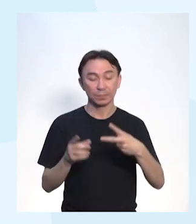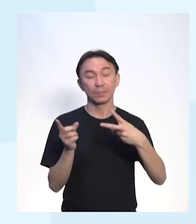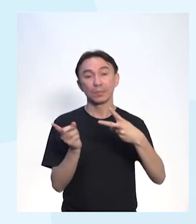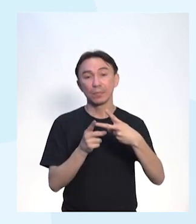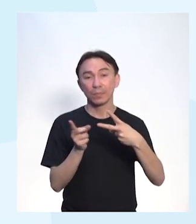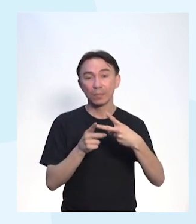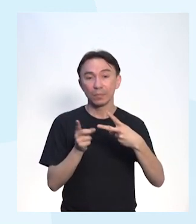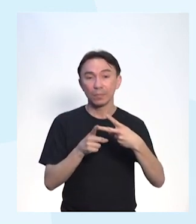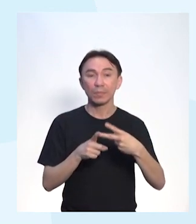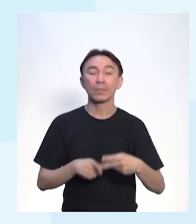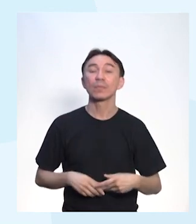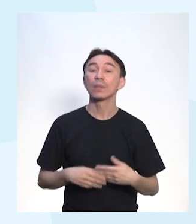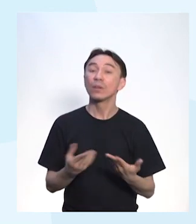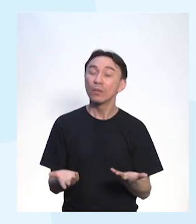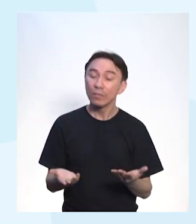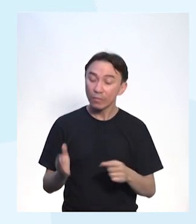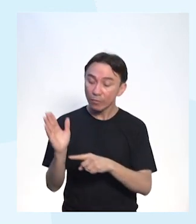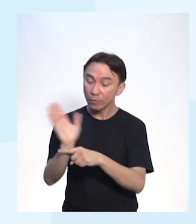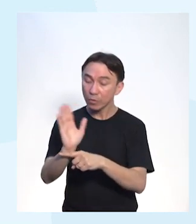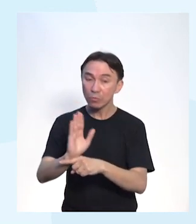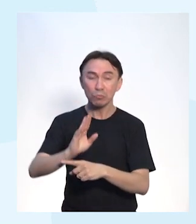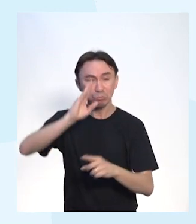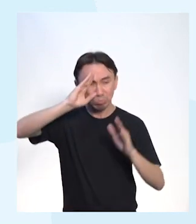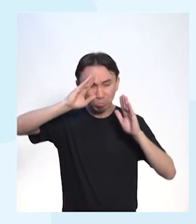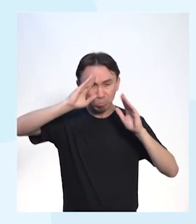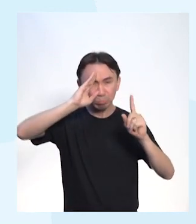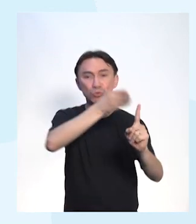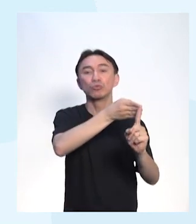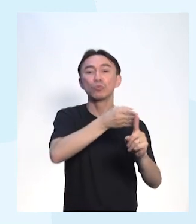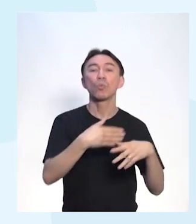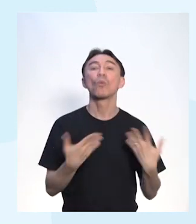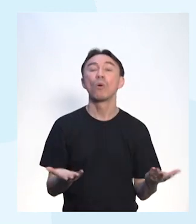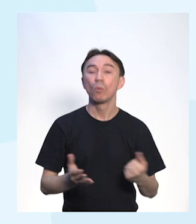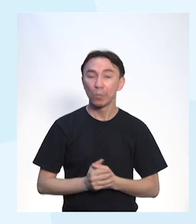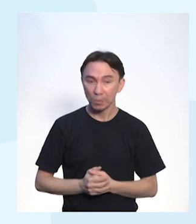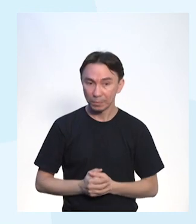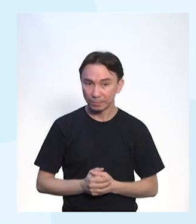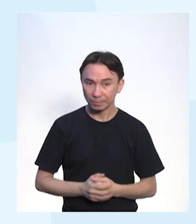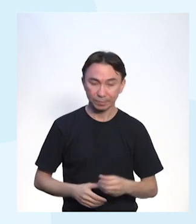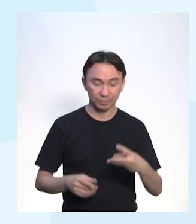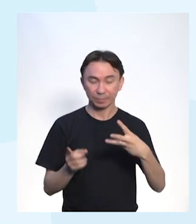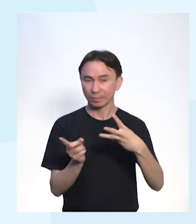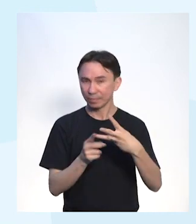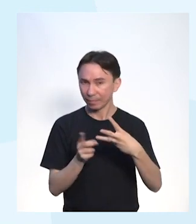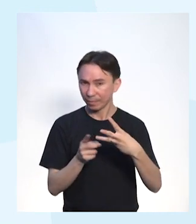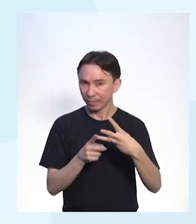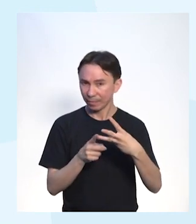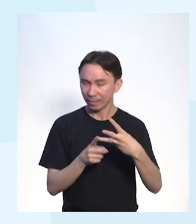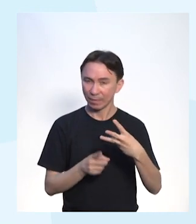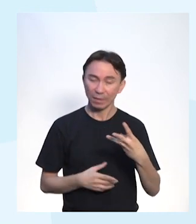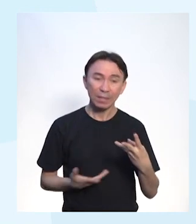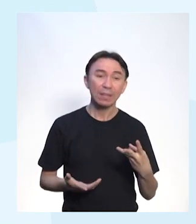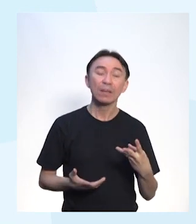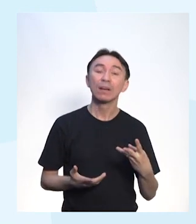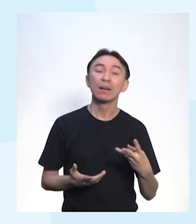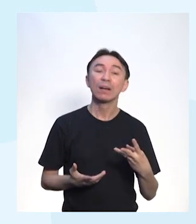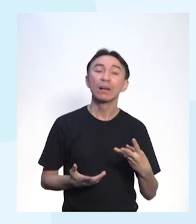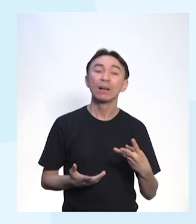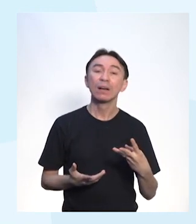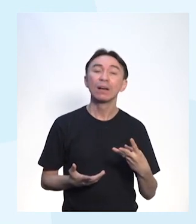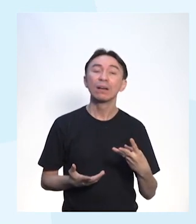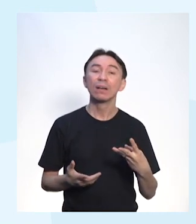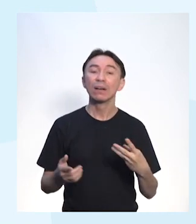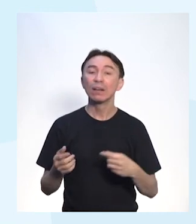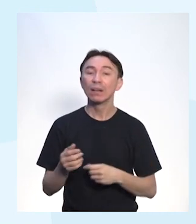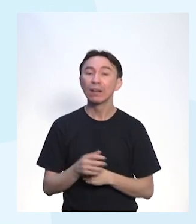the video? Qual é o objetivo do vídeo? Is the video biased? Esse vídeo é baseado? Não,